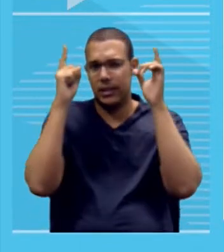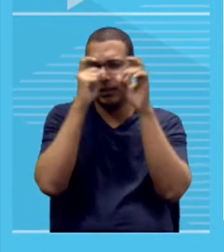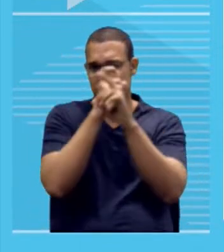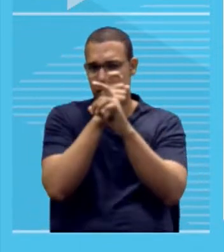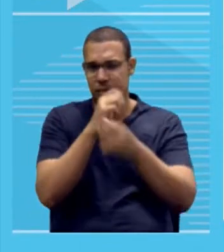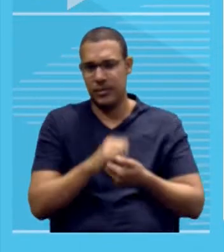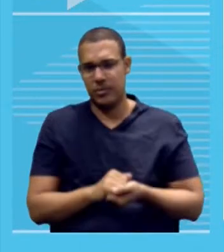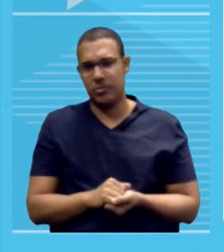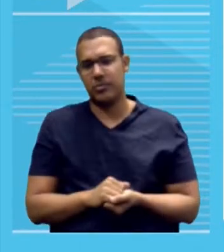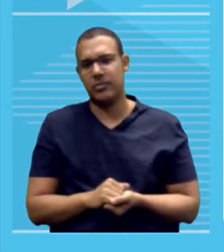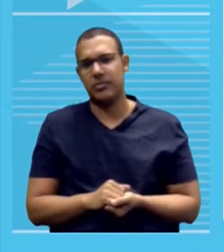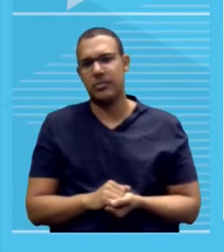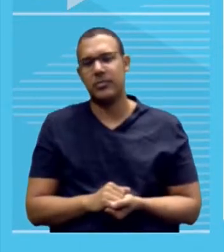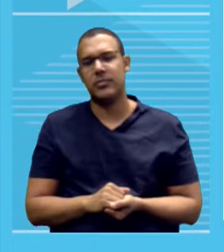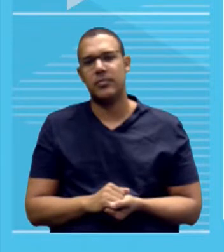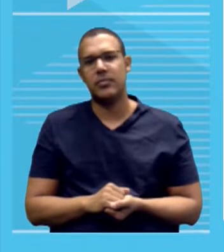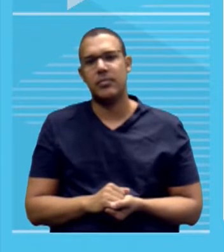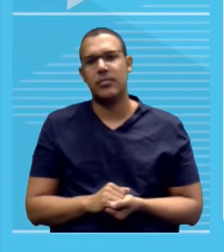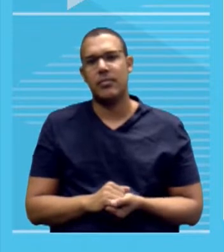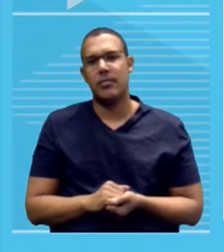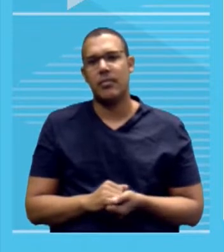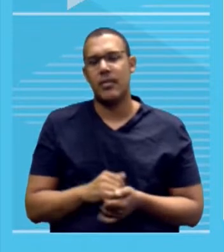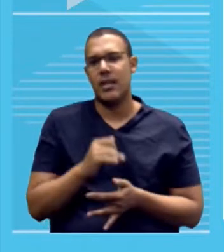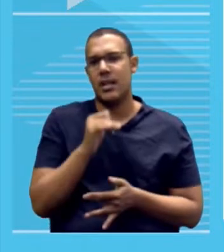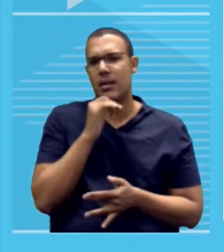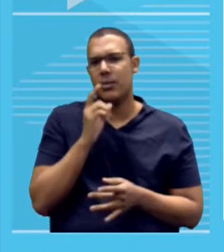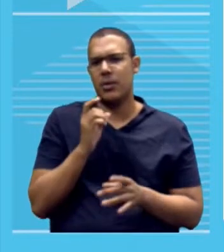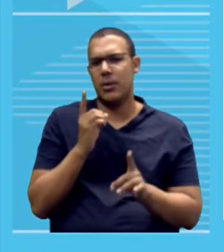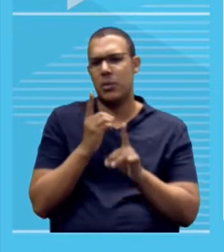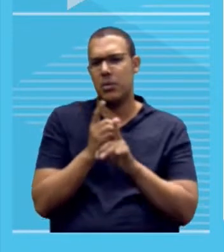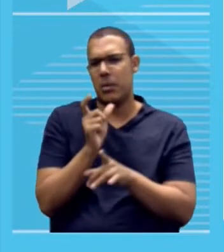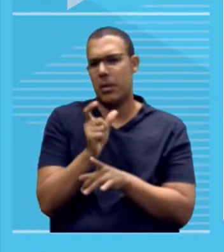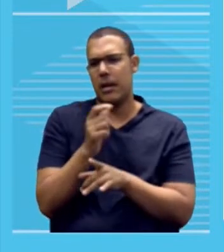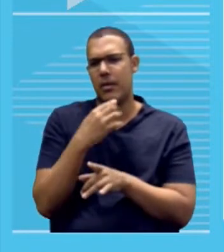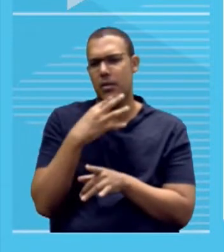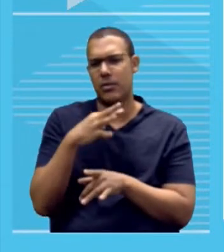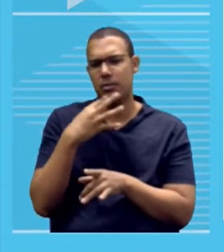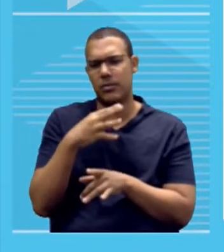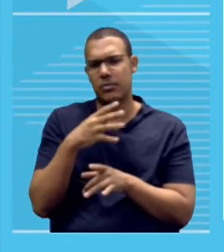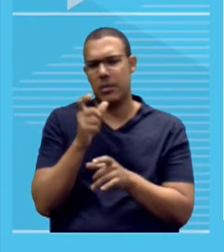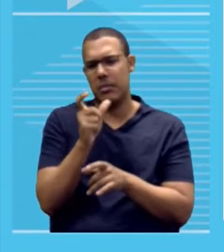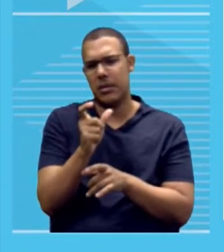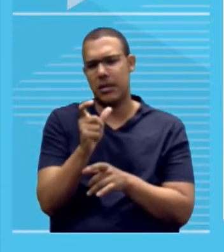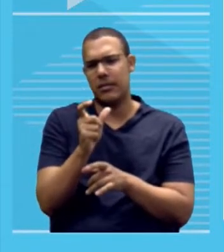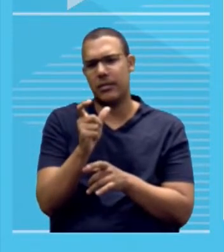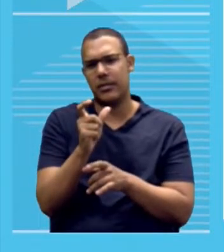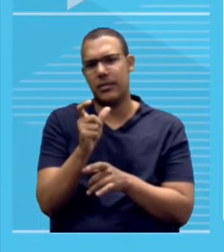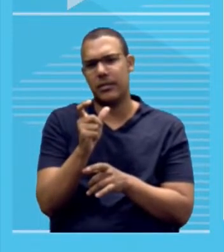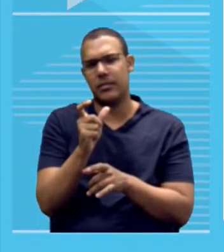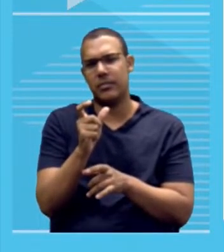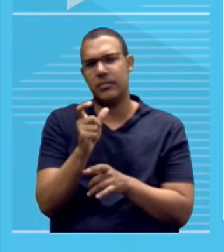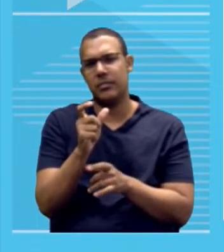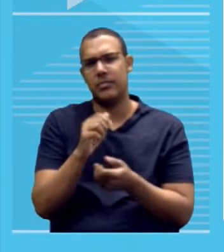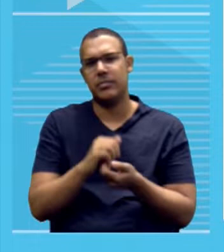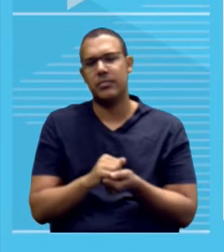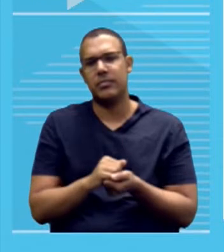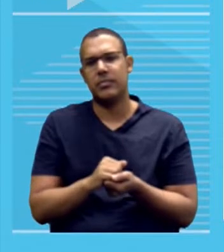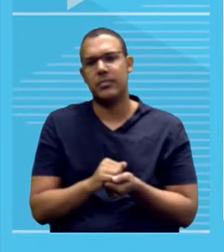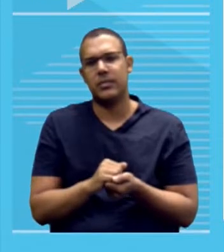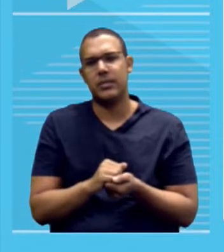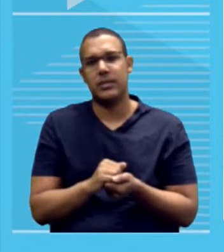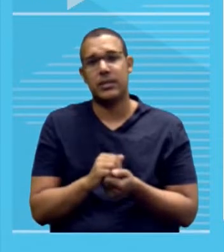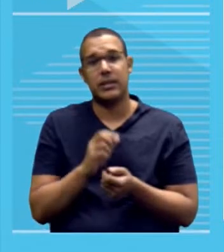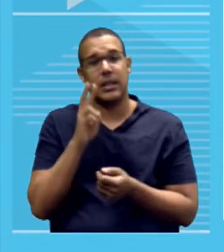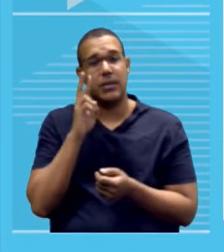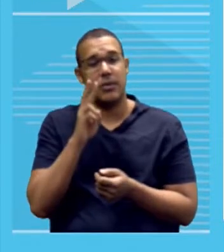ah Professor Então quer dizer que quando eu encontrar a palavra que eu não conheço a expressão que eu não conheço eu vou dar uma olhada